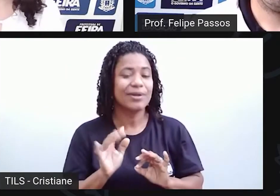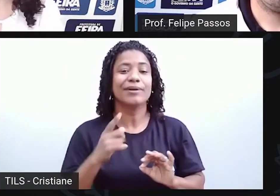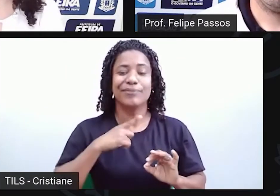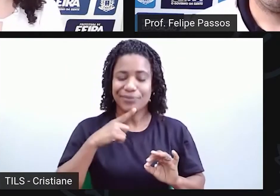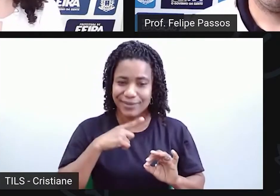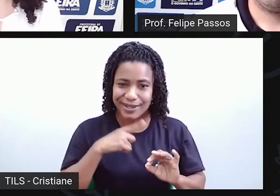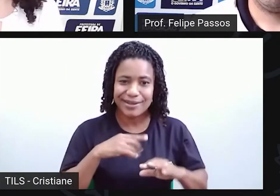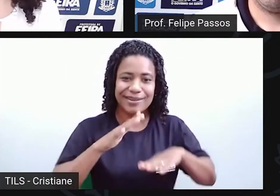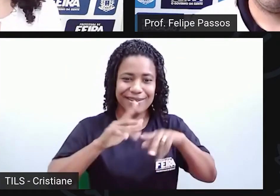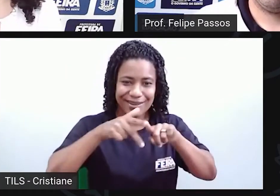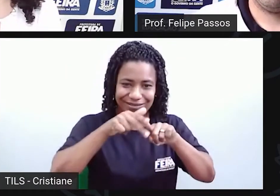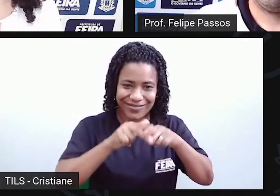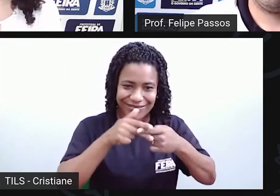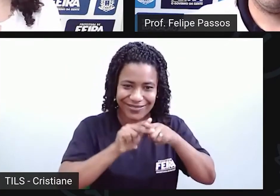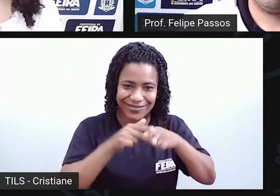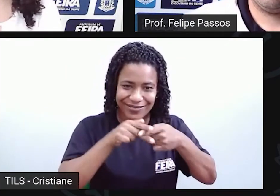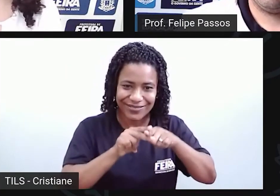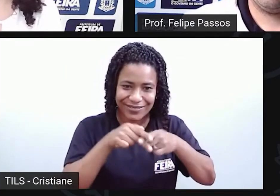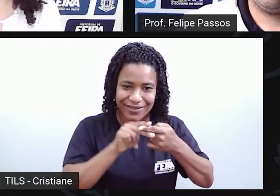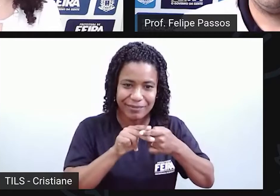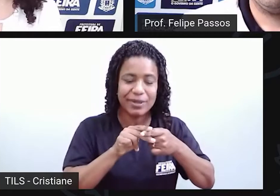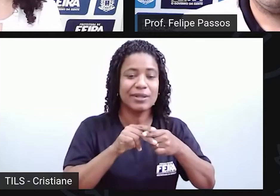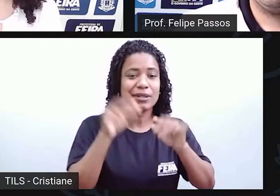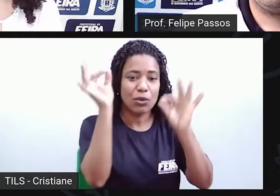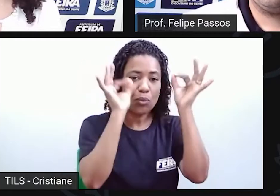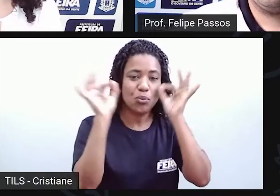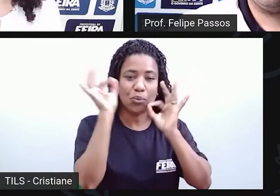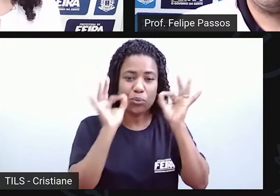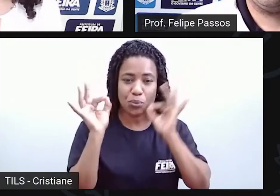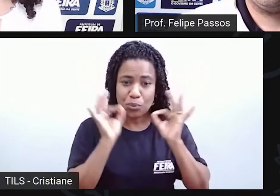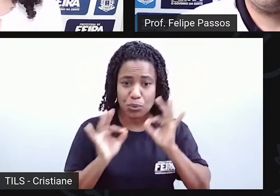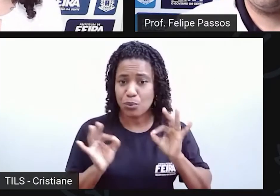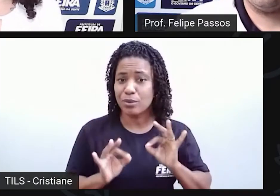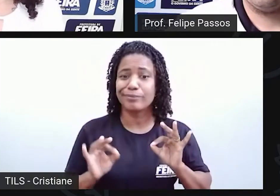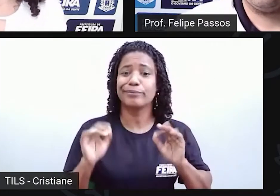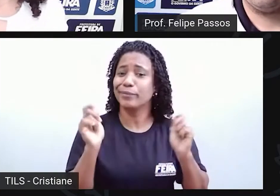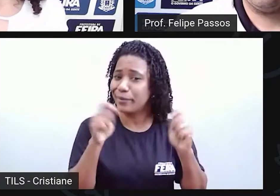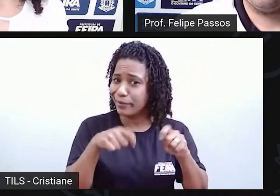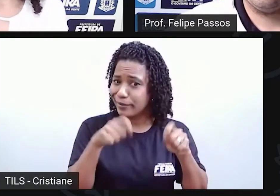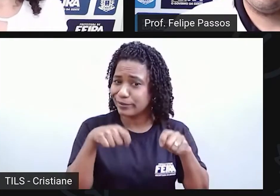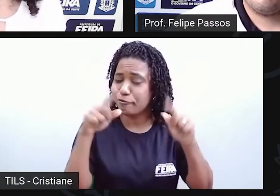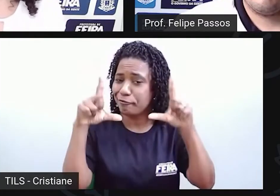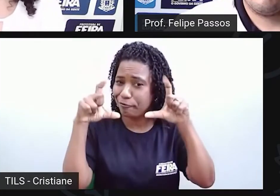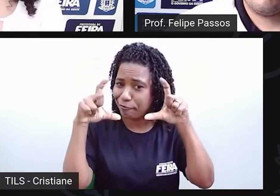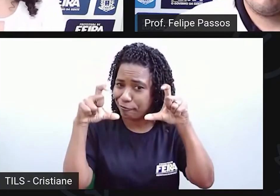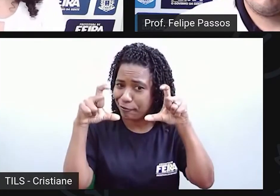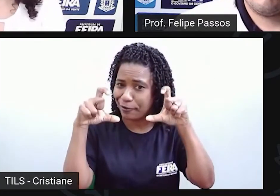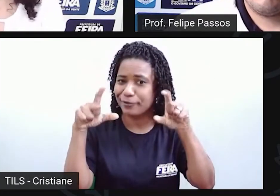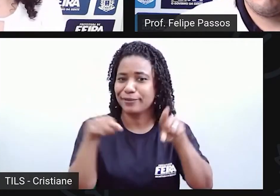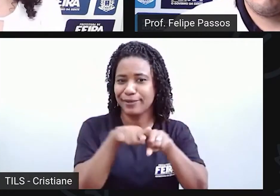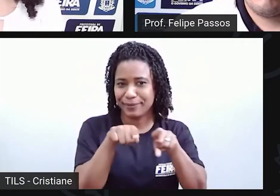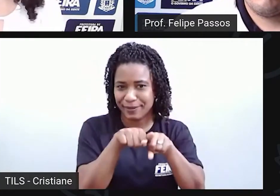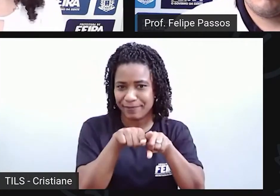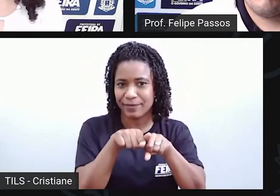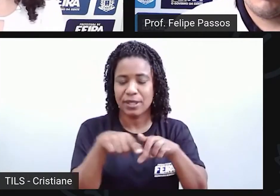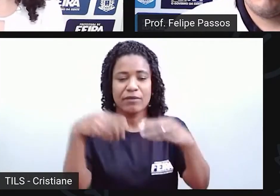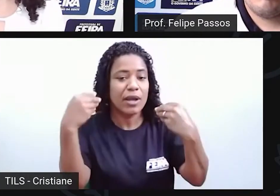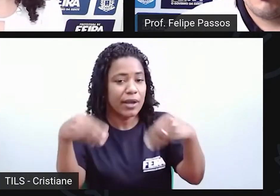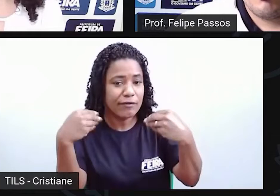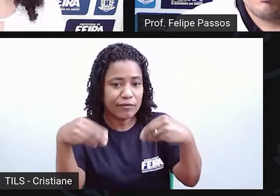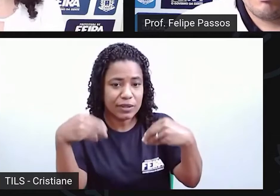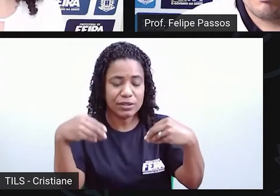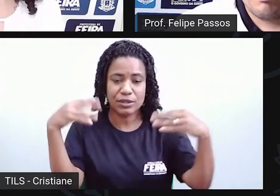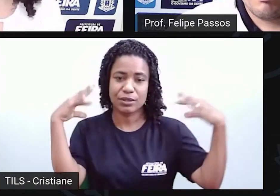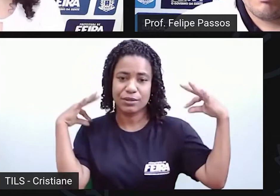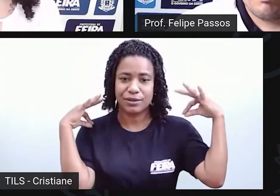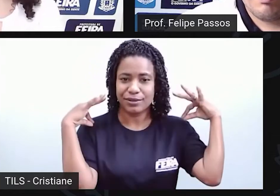outro ponto muito profundo, Felipe, que se você fala de revista de moda e